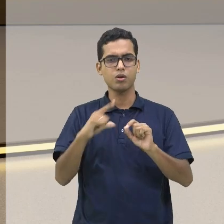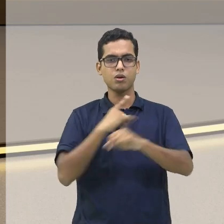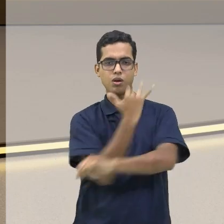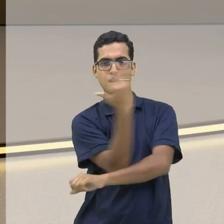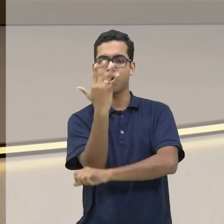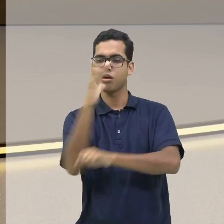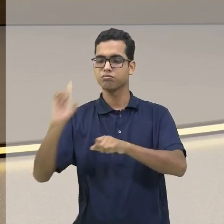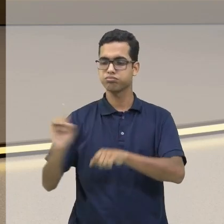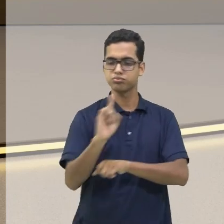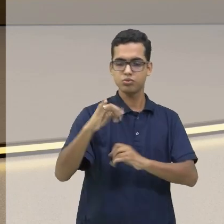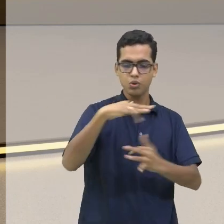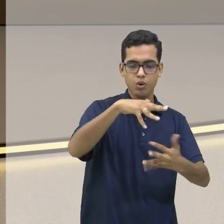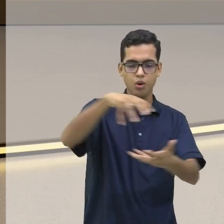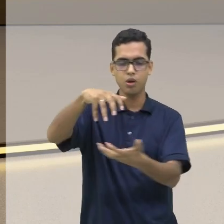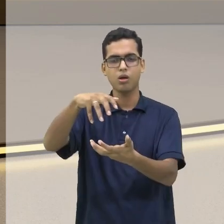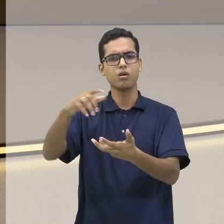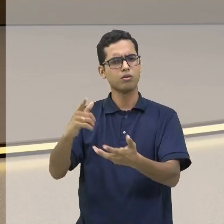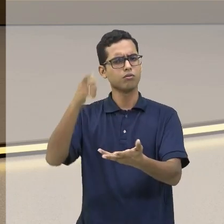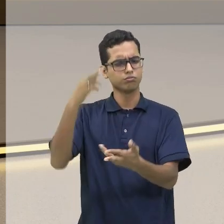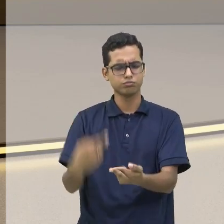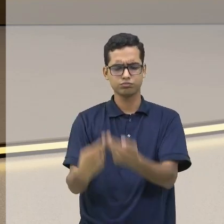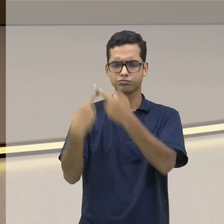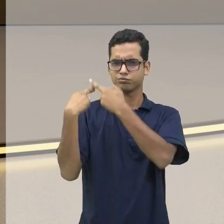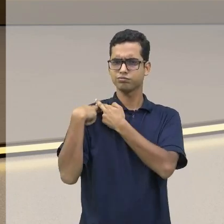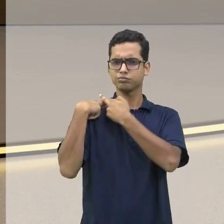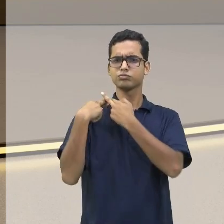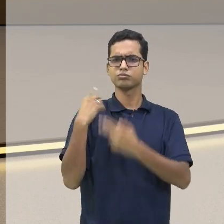e que também é uma obrigação nossa, né,